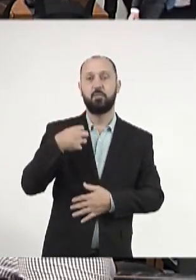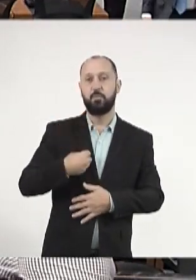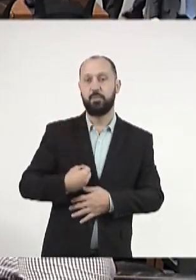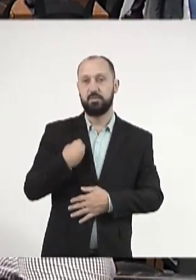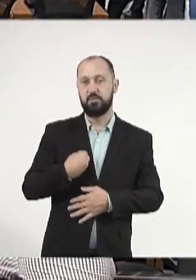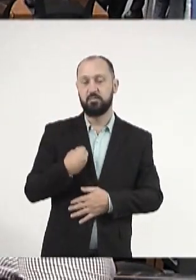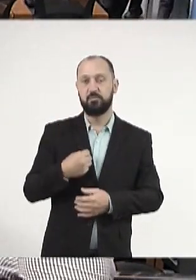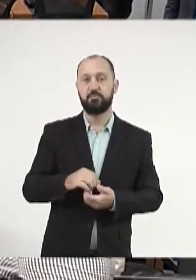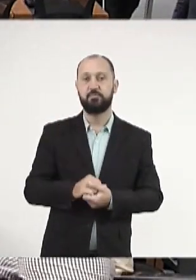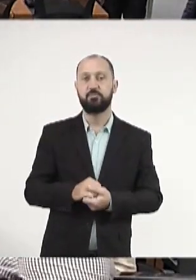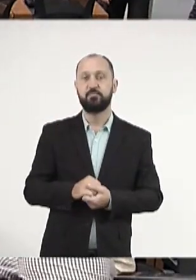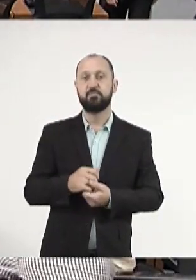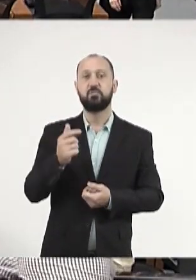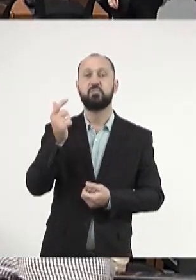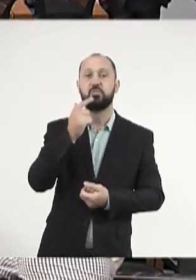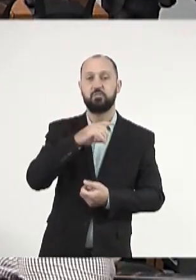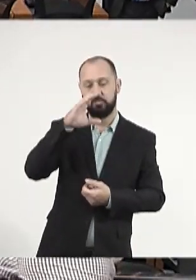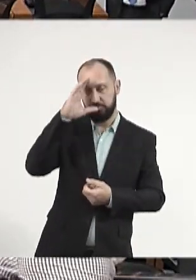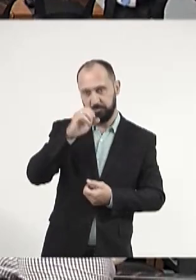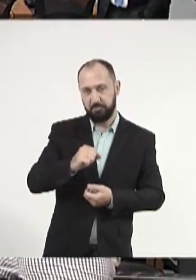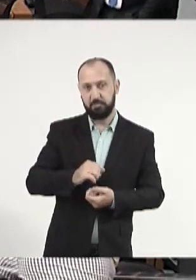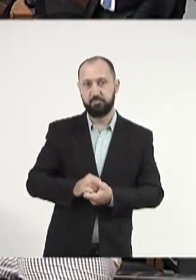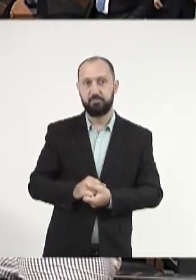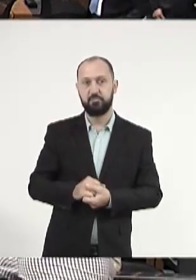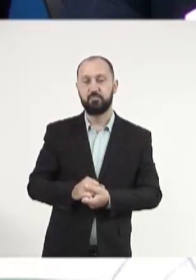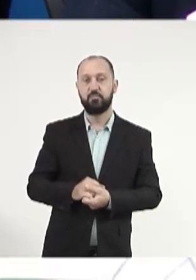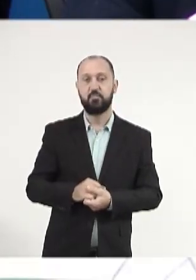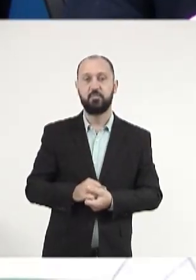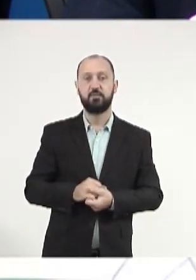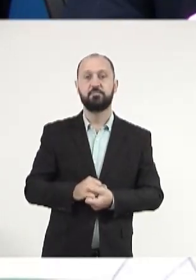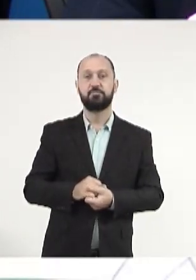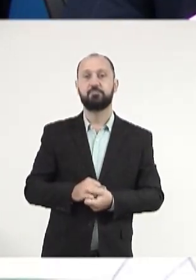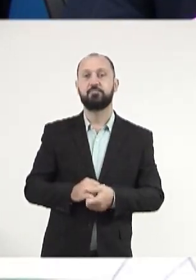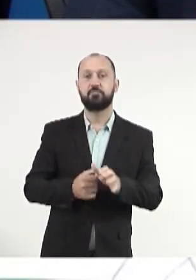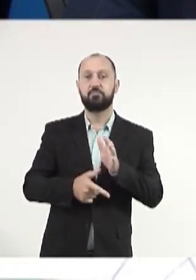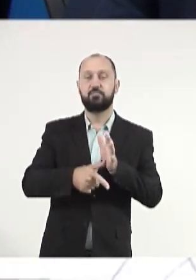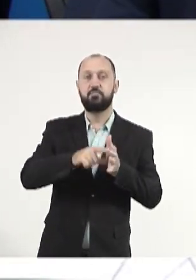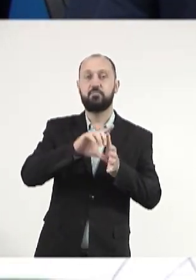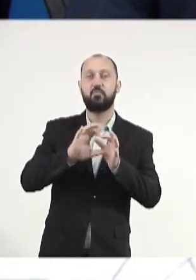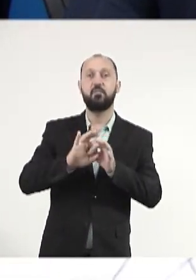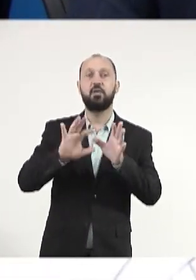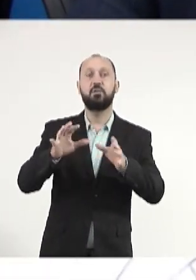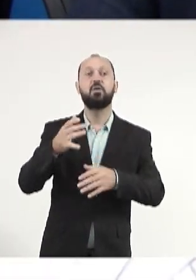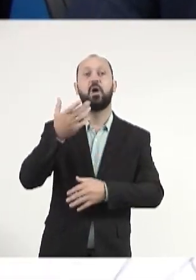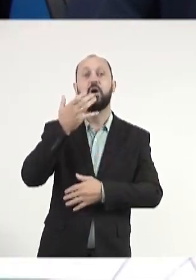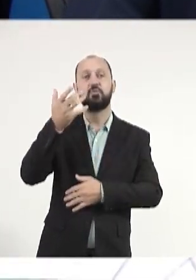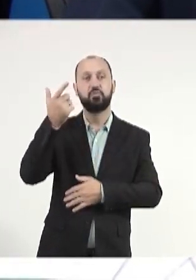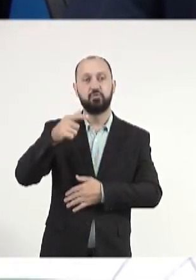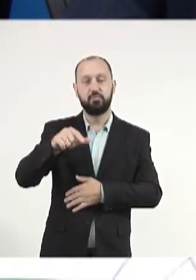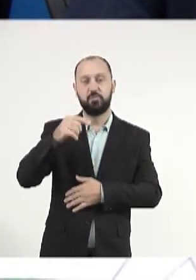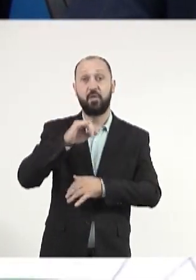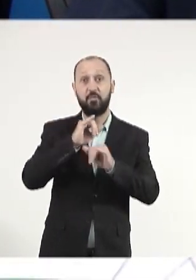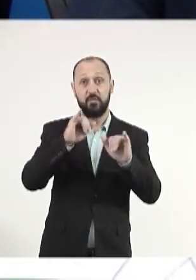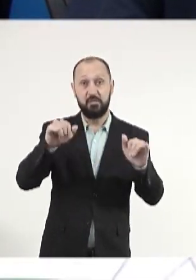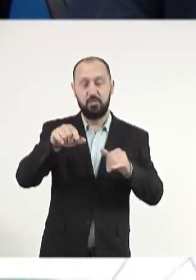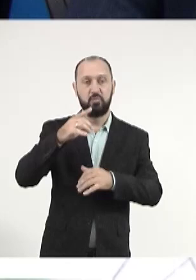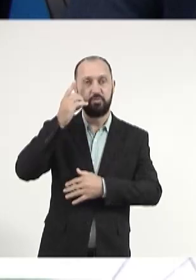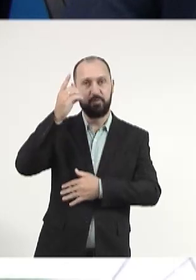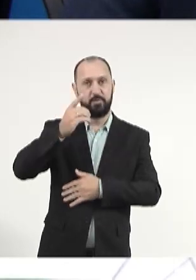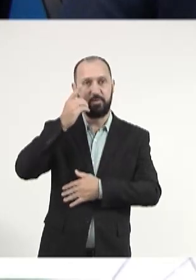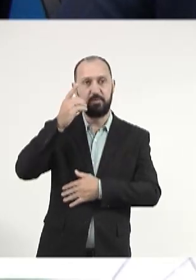presentes. Há quórum para deliberação. Antes das deliberações, gostaria mais uma vez de comunicar aos senhores